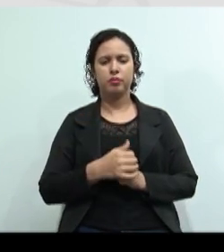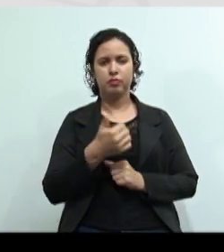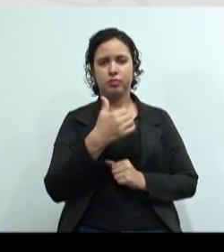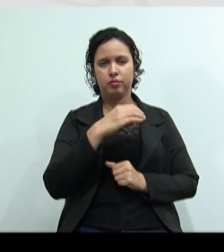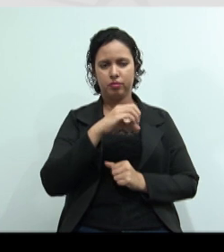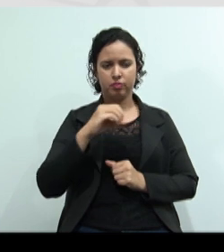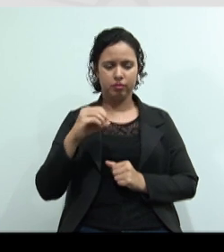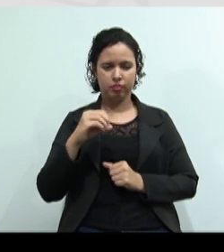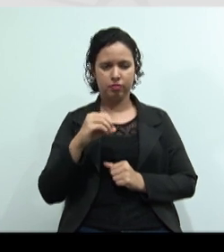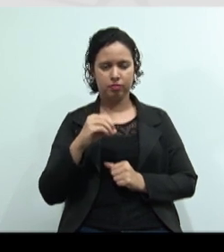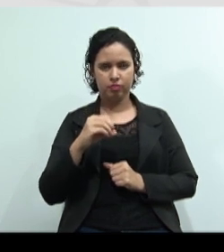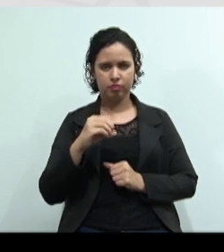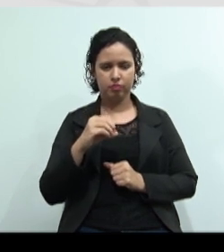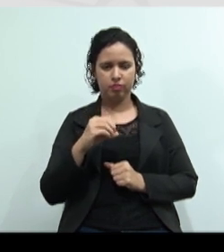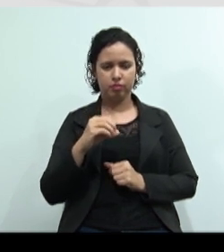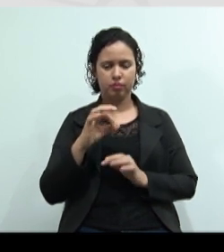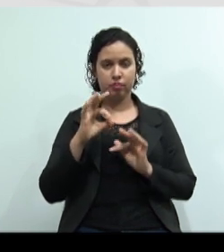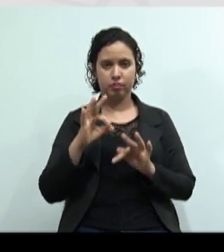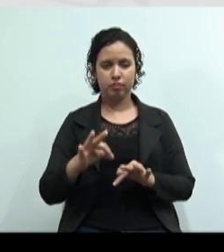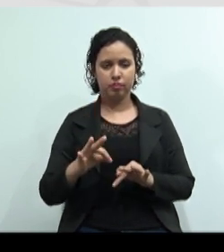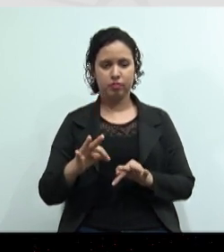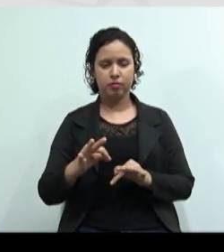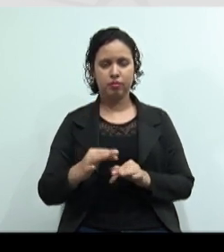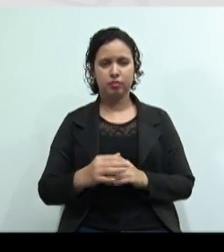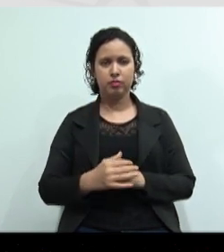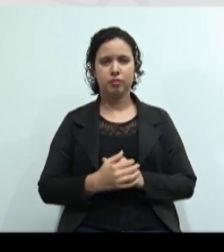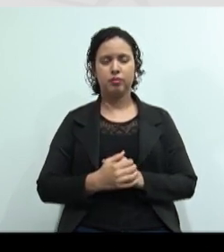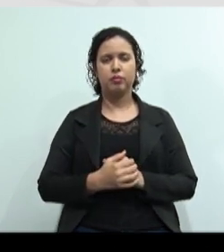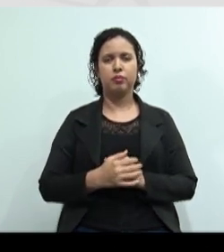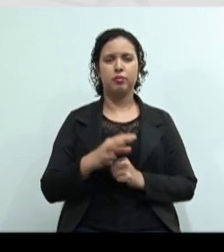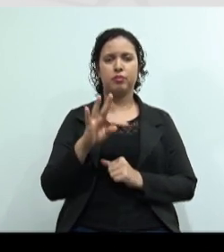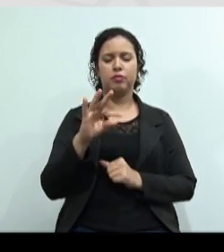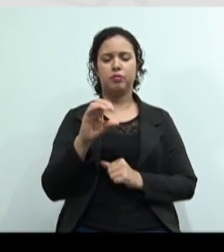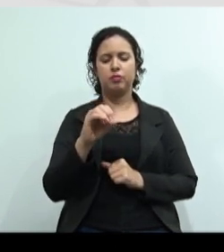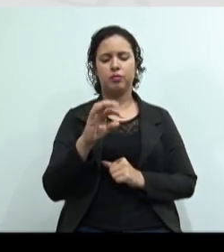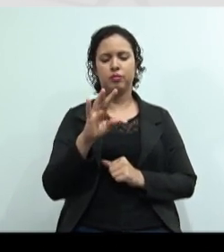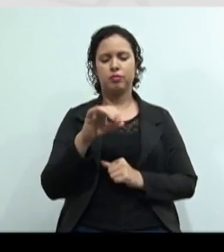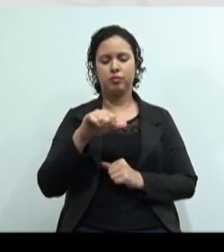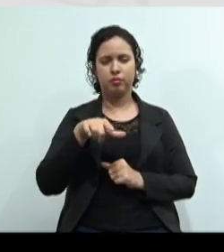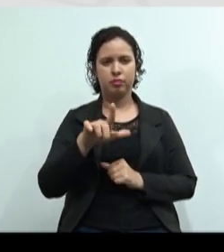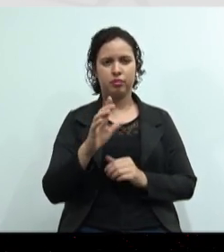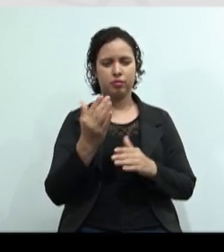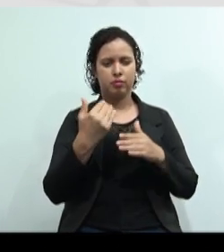10. Correto? Então, nós temos aí o total de entradas.